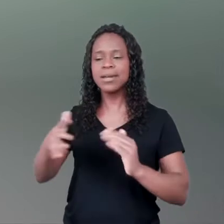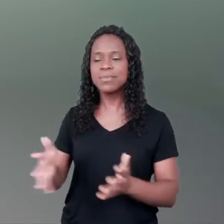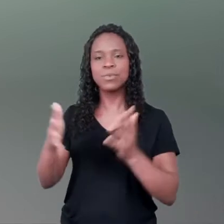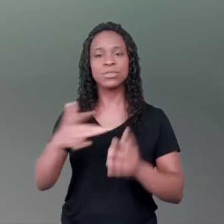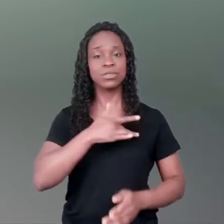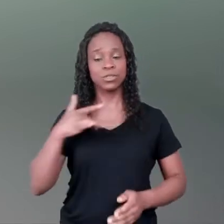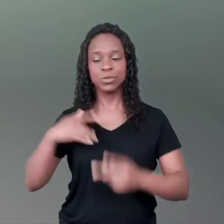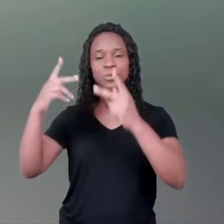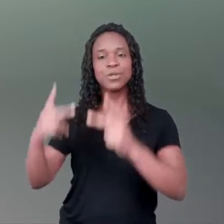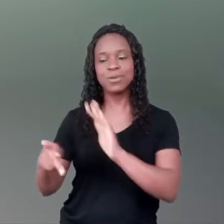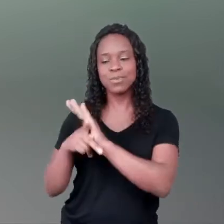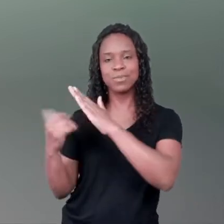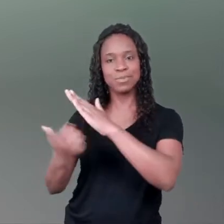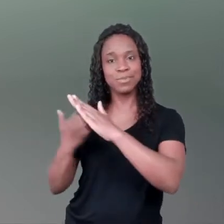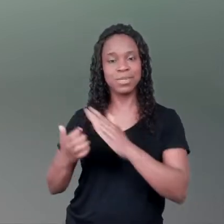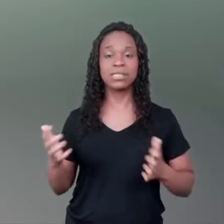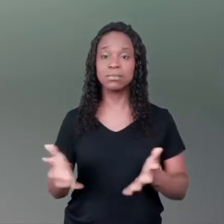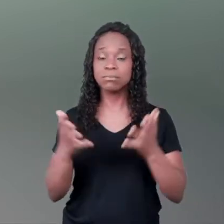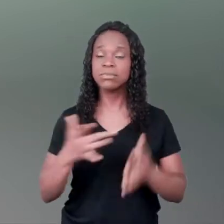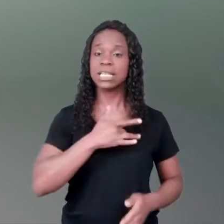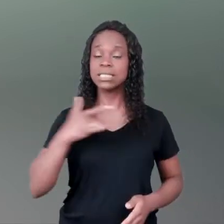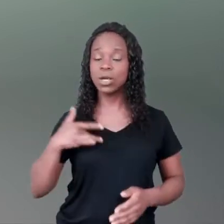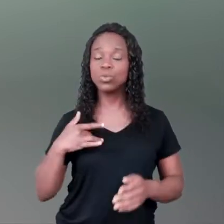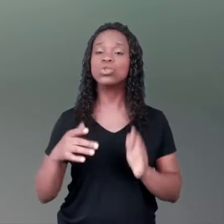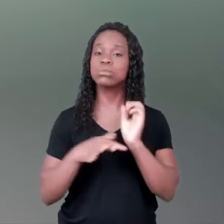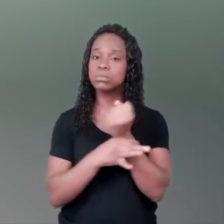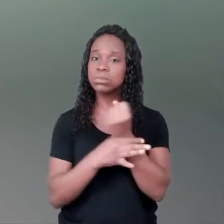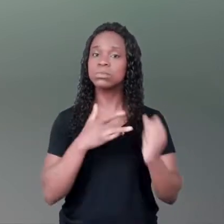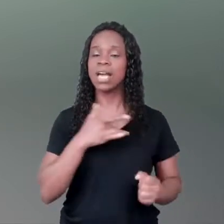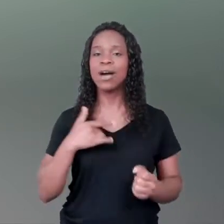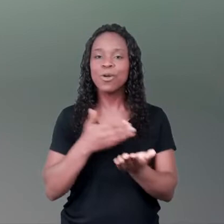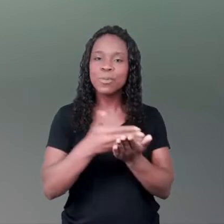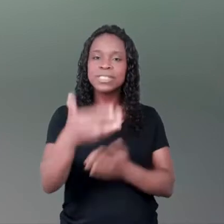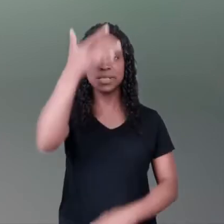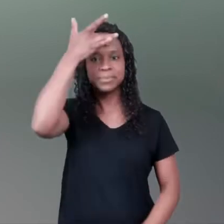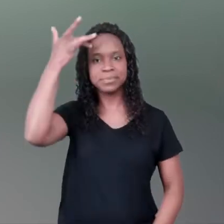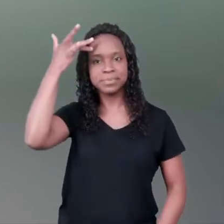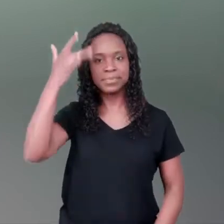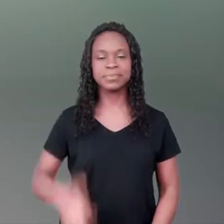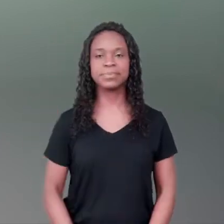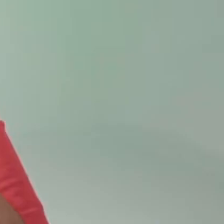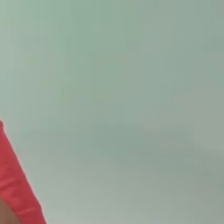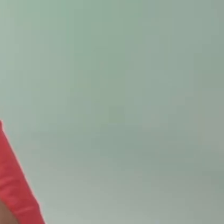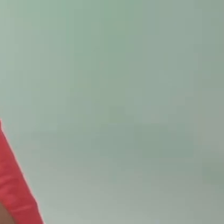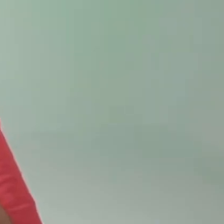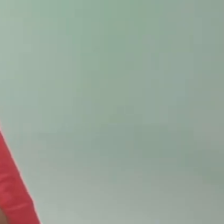dos programas corporativos de promoção da saúde e bem-estar e até recentemente de saúde mental também.